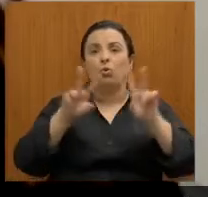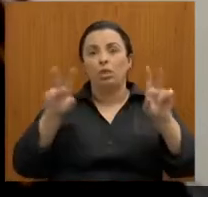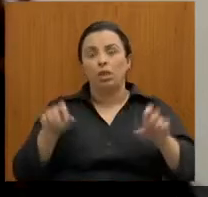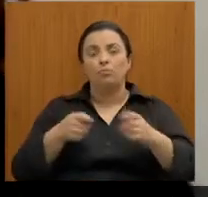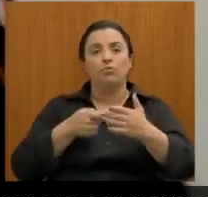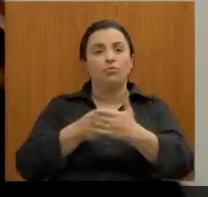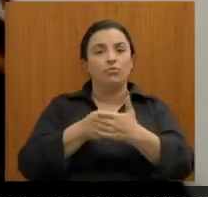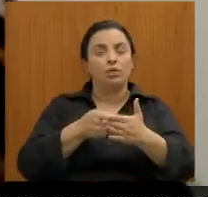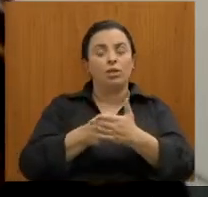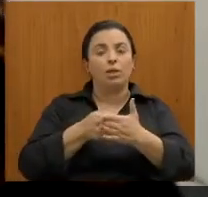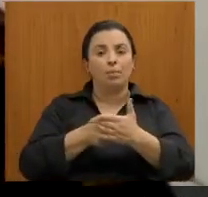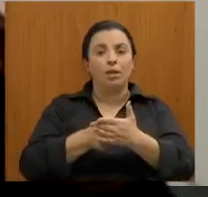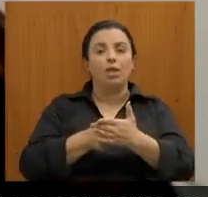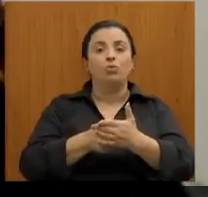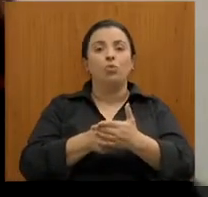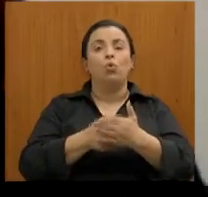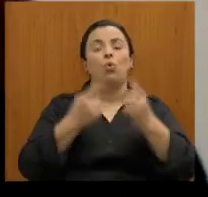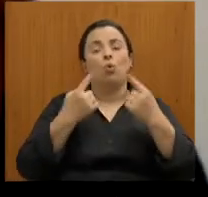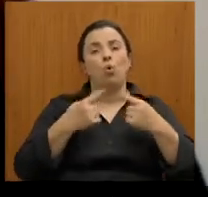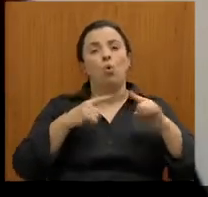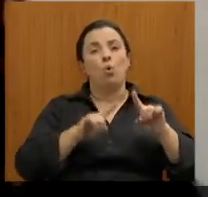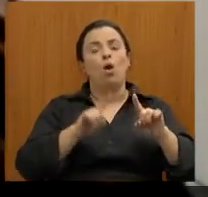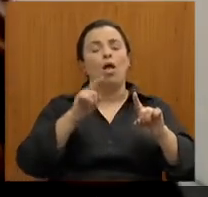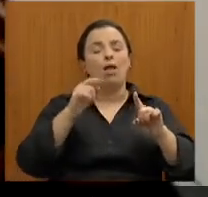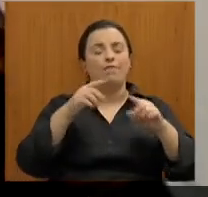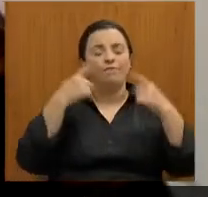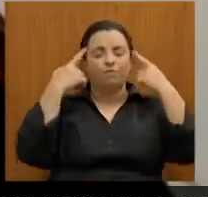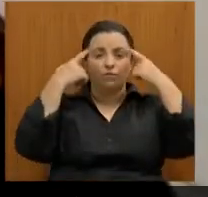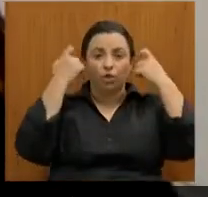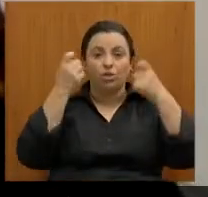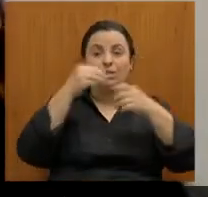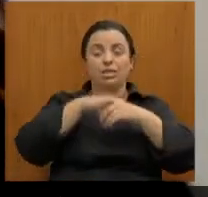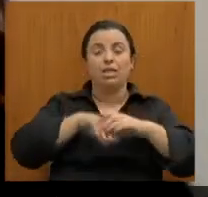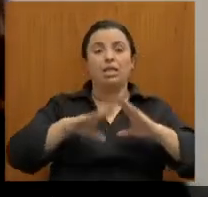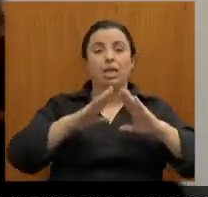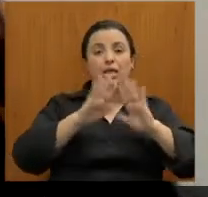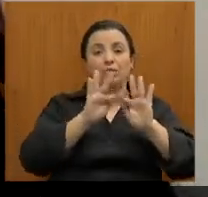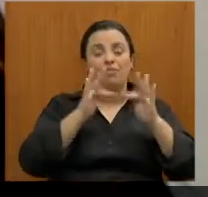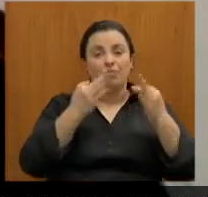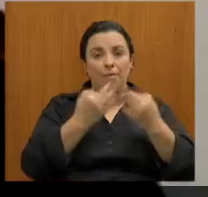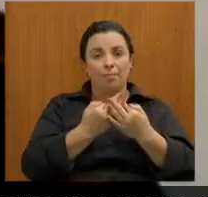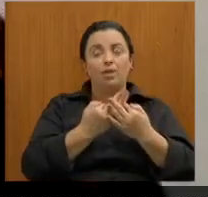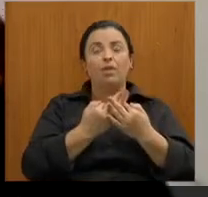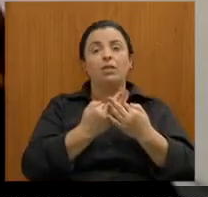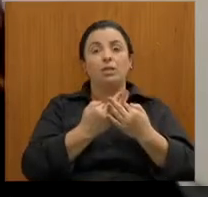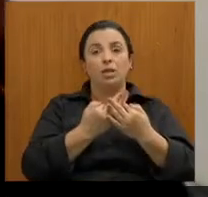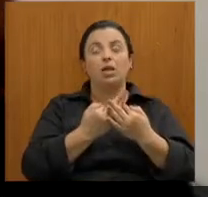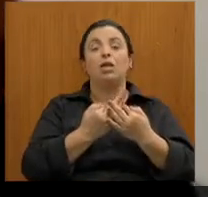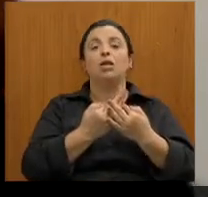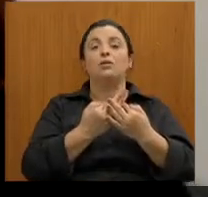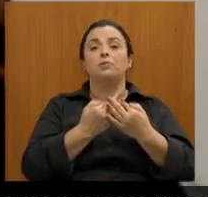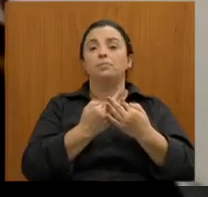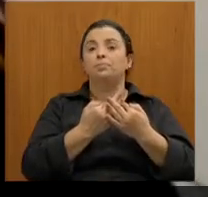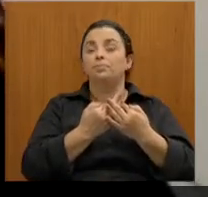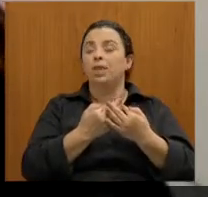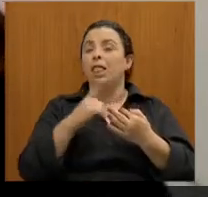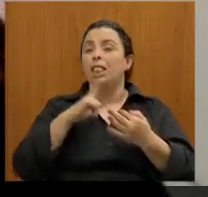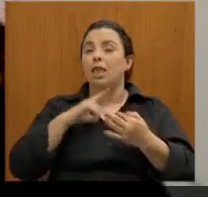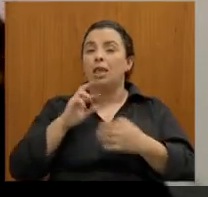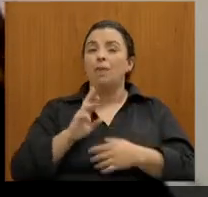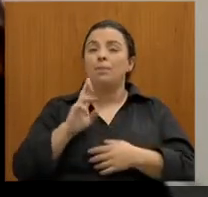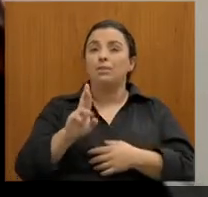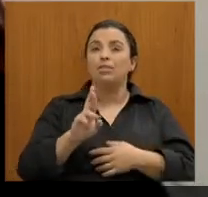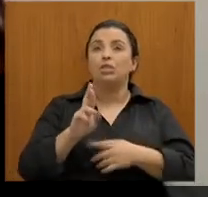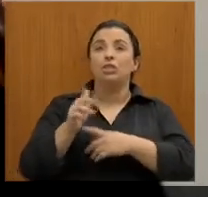enfrentamento à violência doméstica e familiar uma representação de tecn cípio do